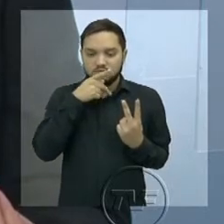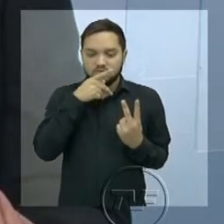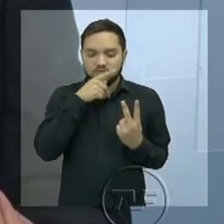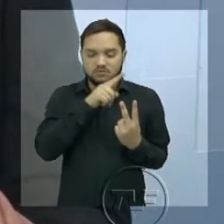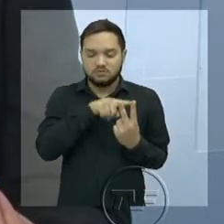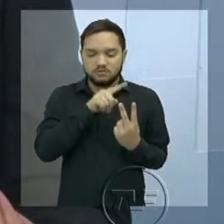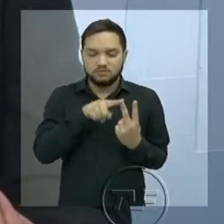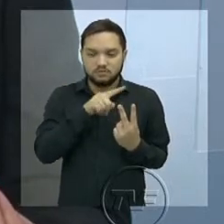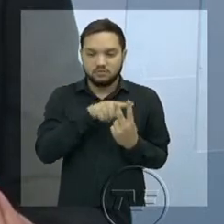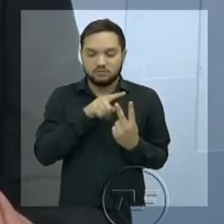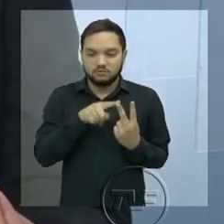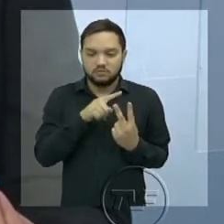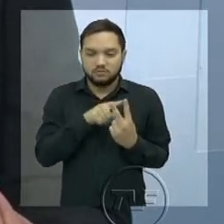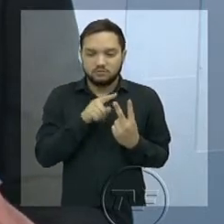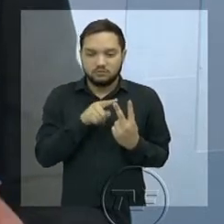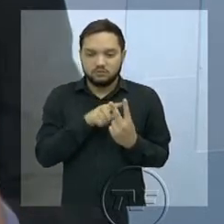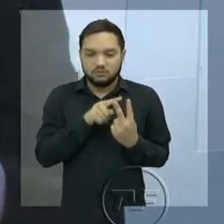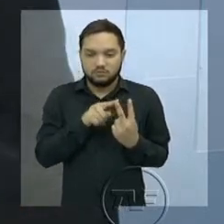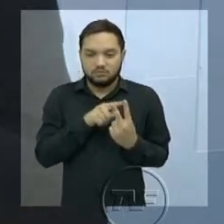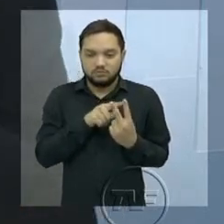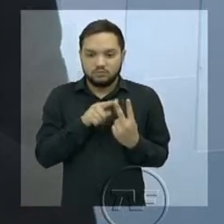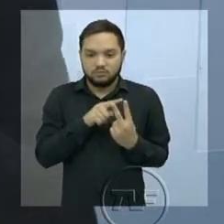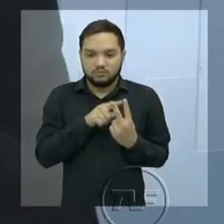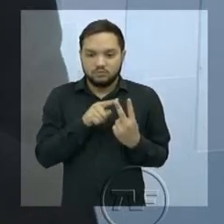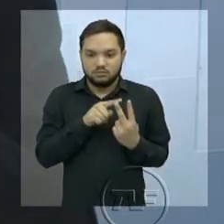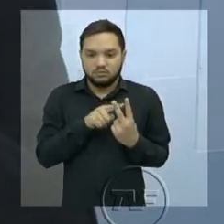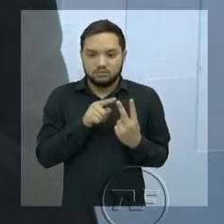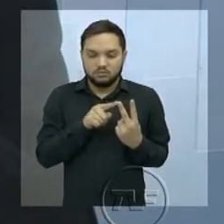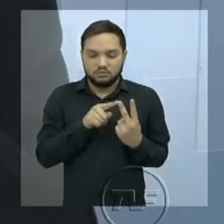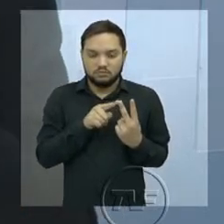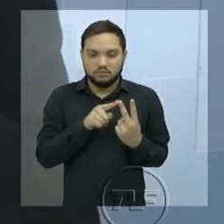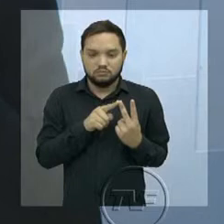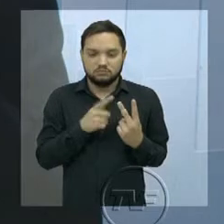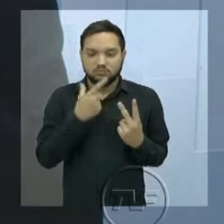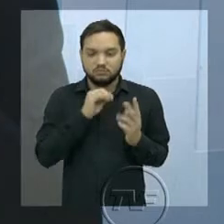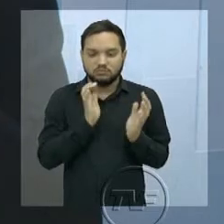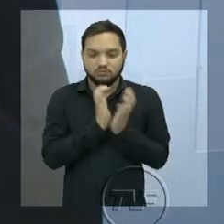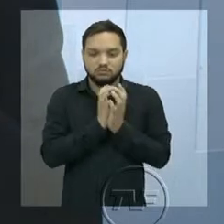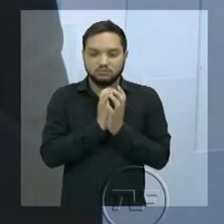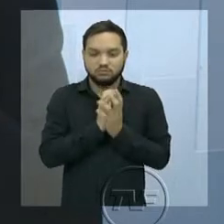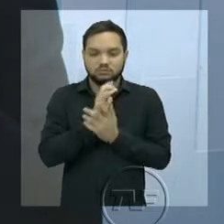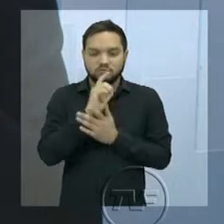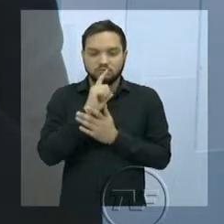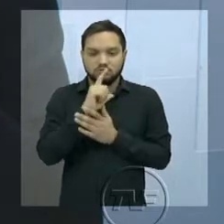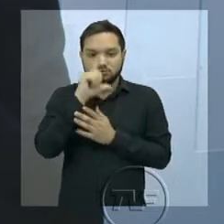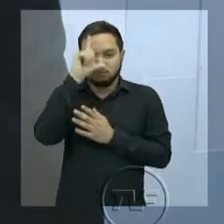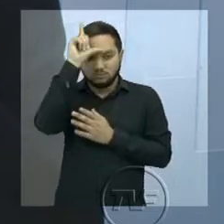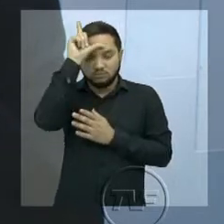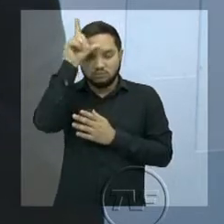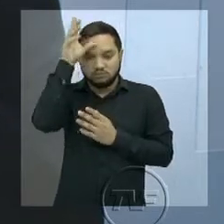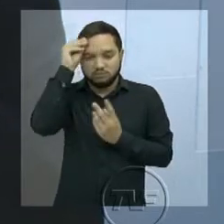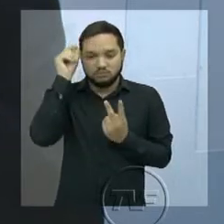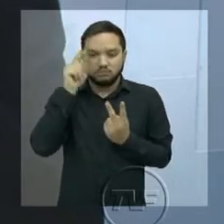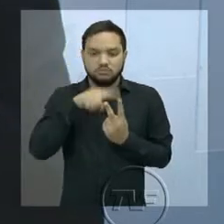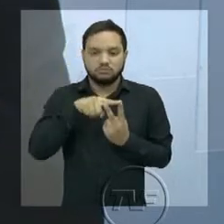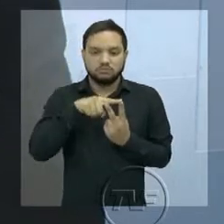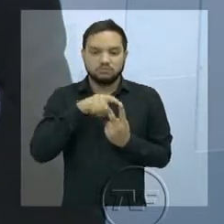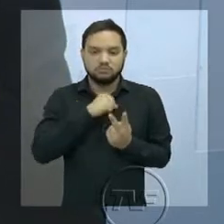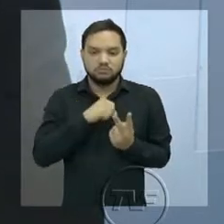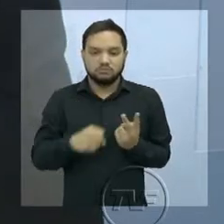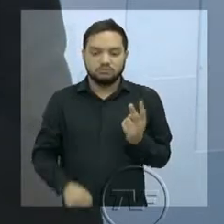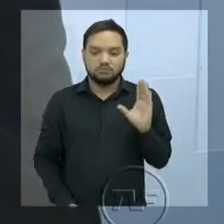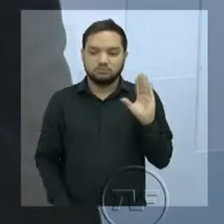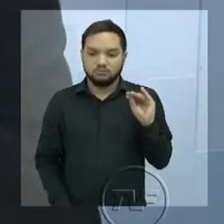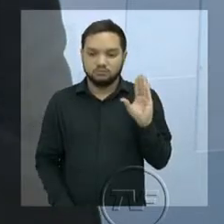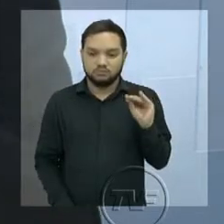fazem a fase do parte do bloco, hoje coordenado pelo governador Camilo Santana e pelo senador Cid Gomes,